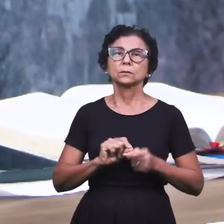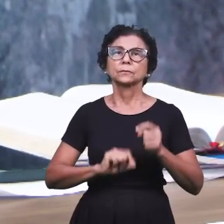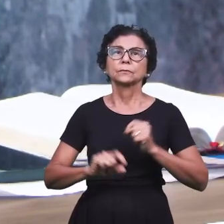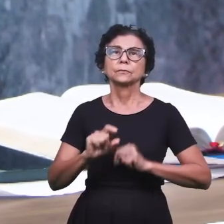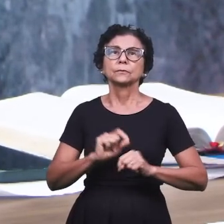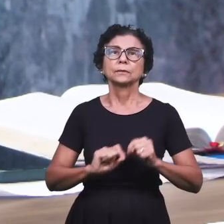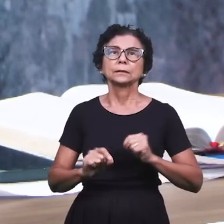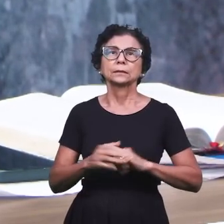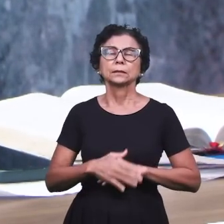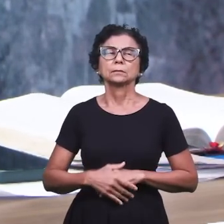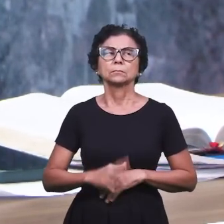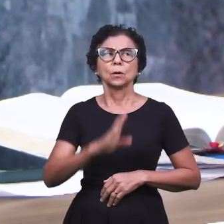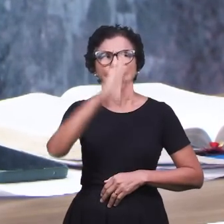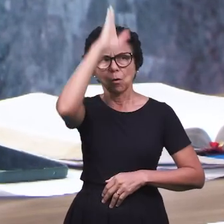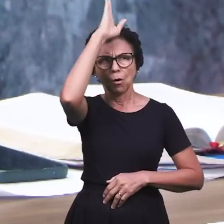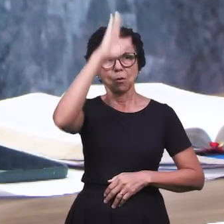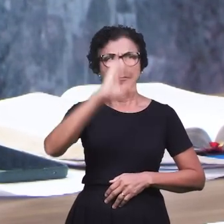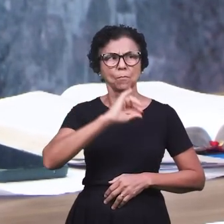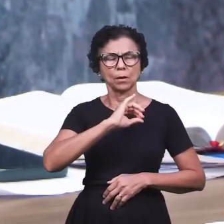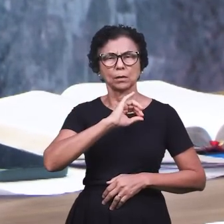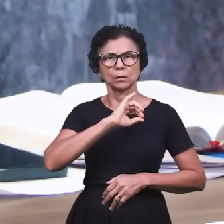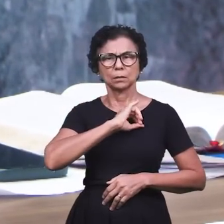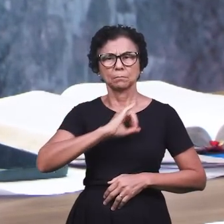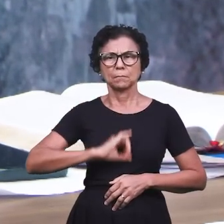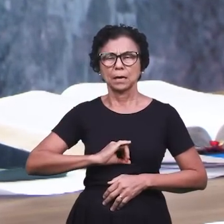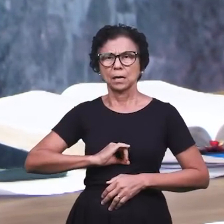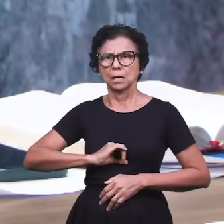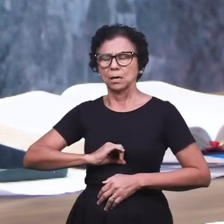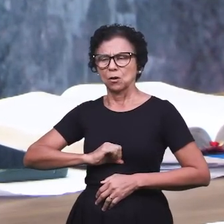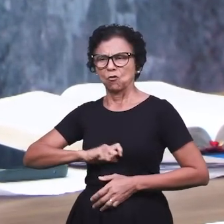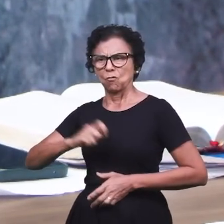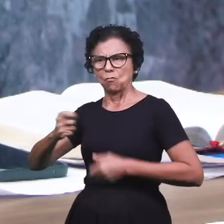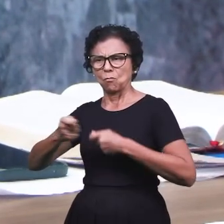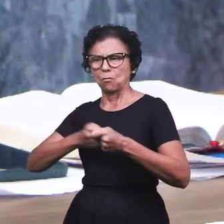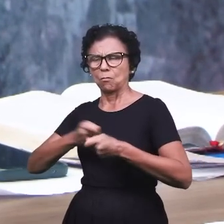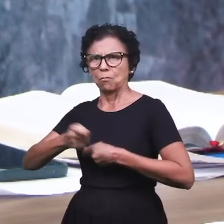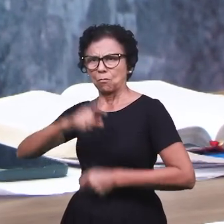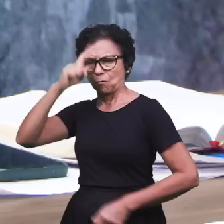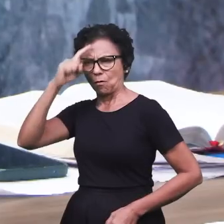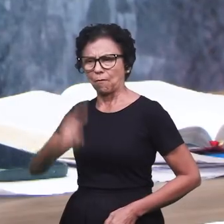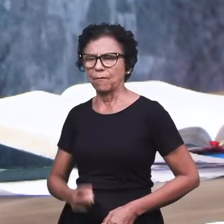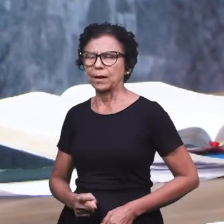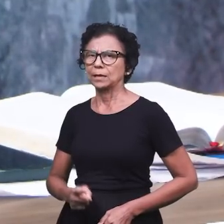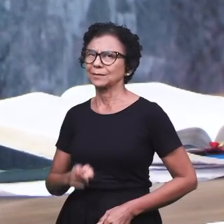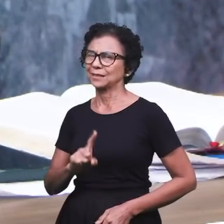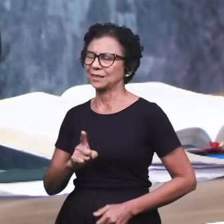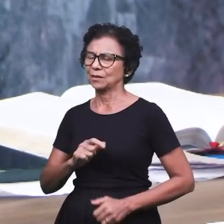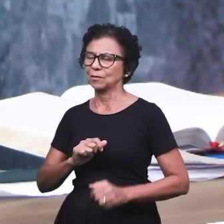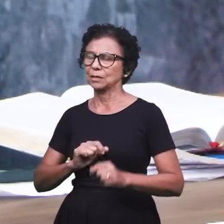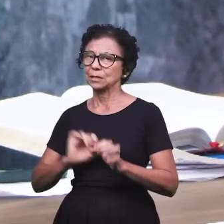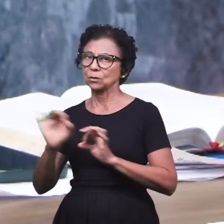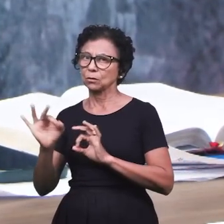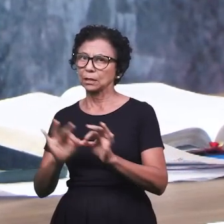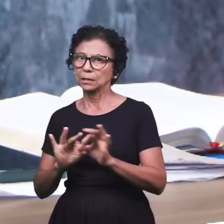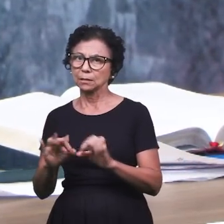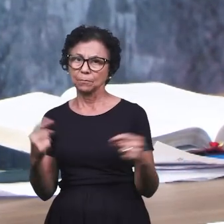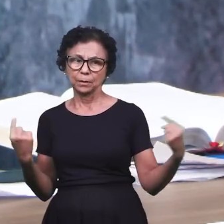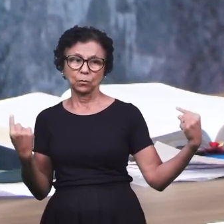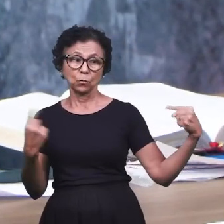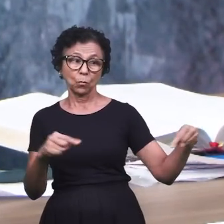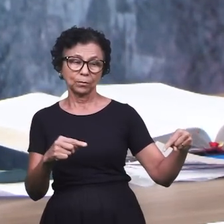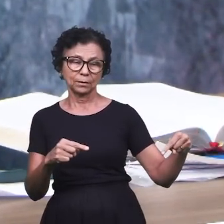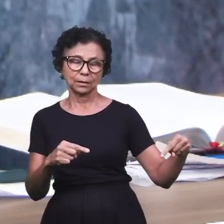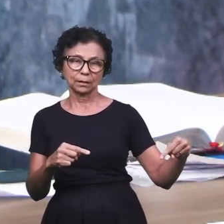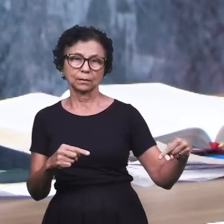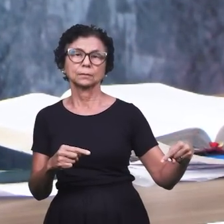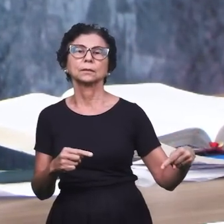o domínio do Império Romano e eles se organizavam mesmo para lutar contra a dominação romana.